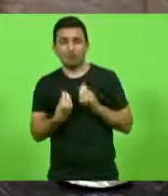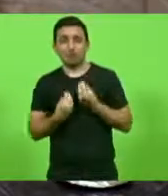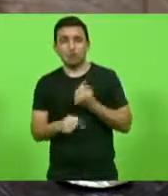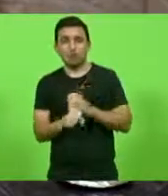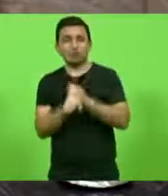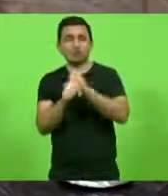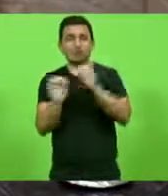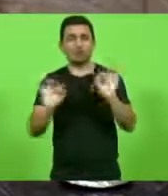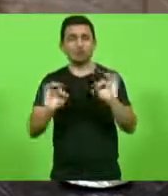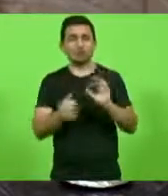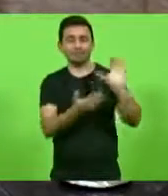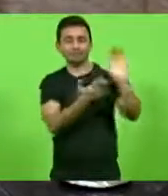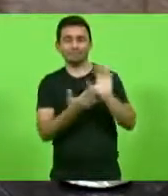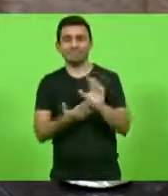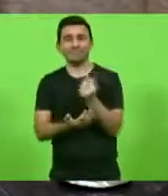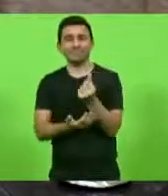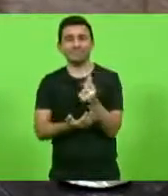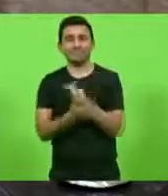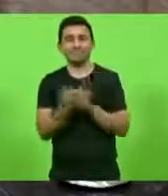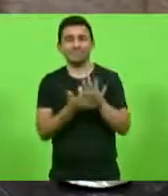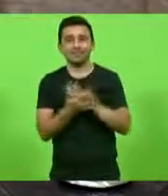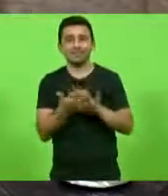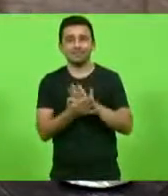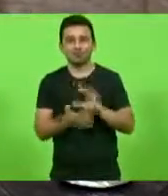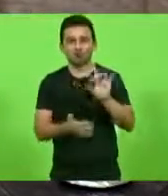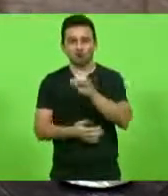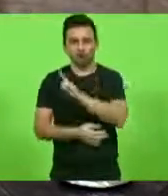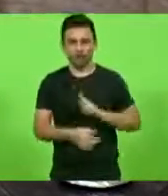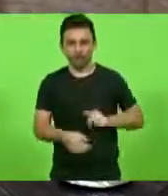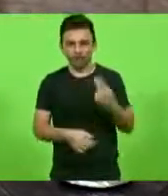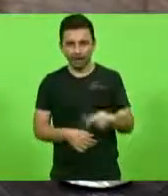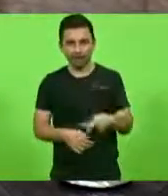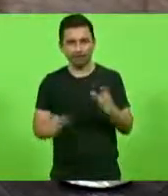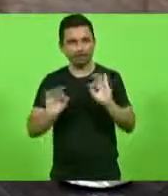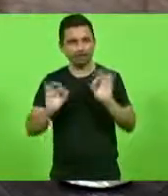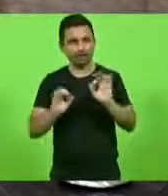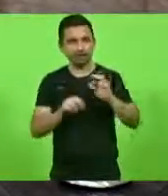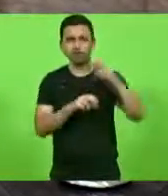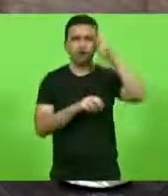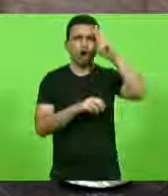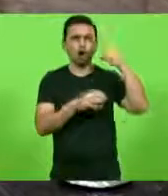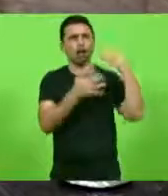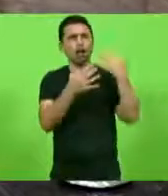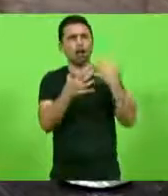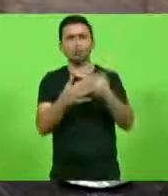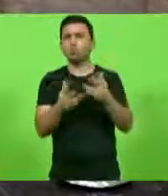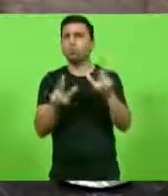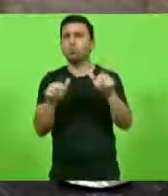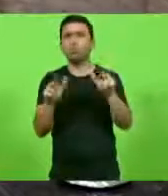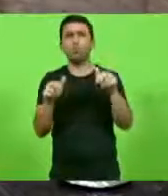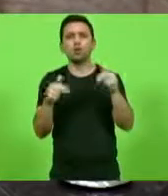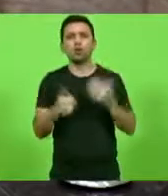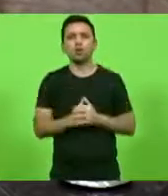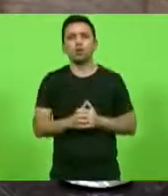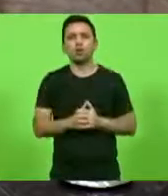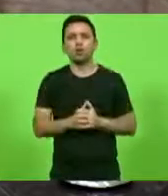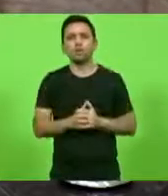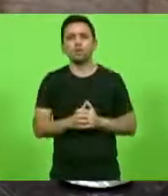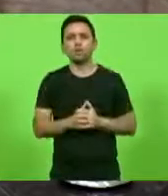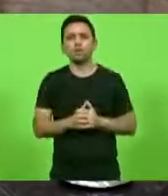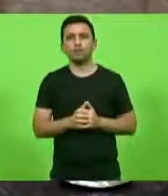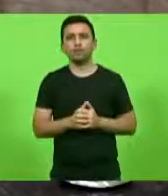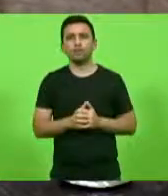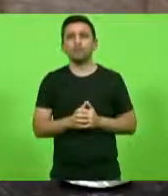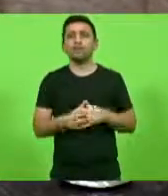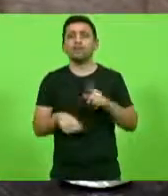recebe recurso. E isso não é só desse governo, isso é histórico. Nós não recebemos recursos, nós somos preteridos na